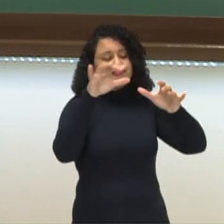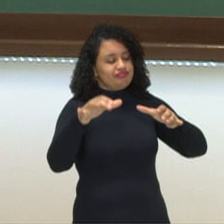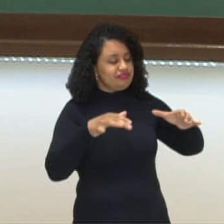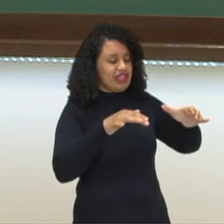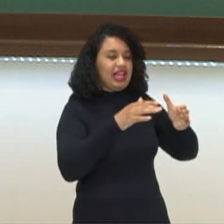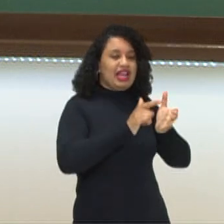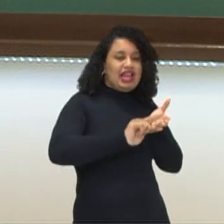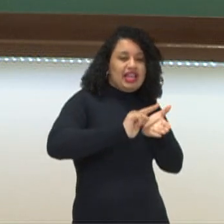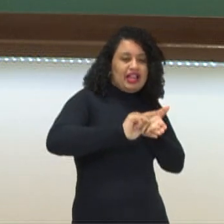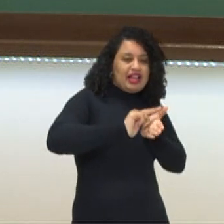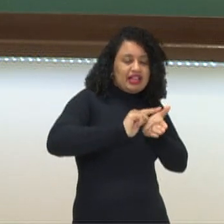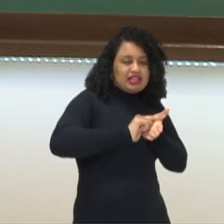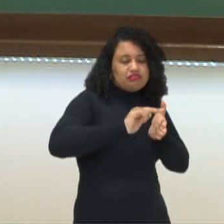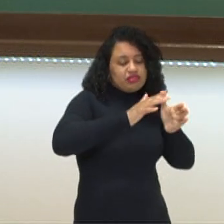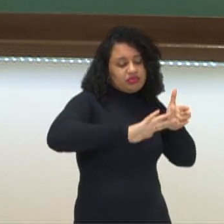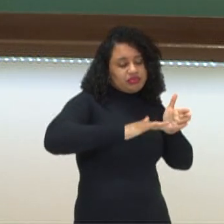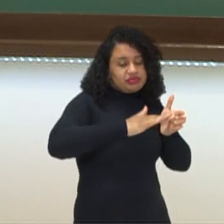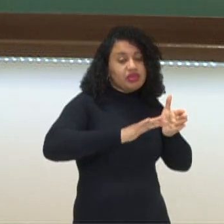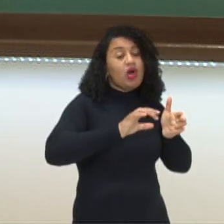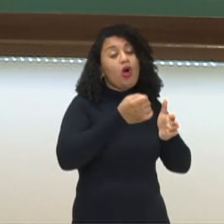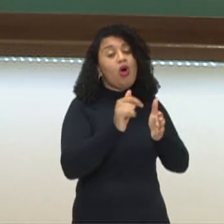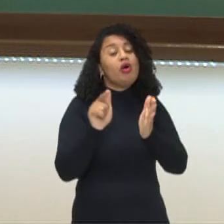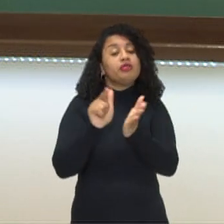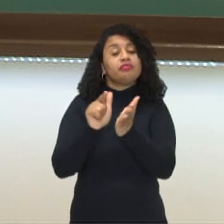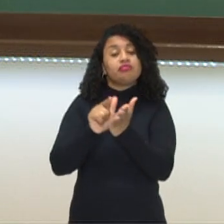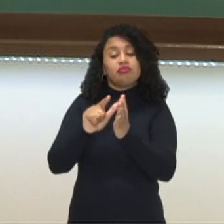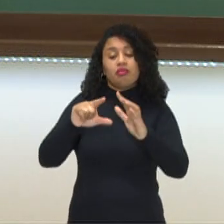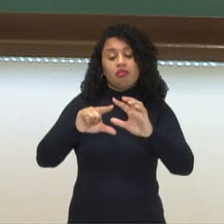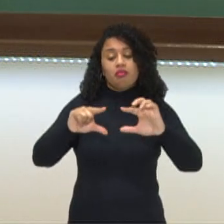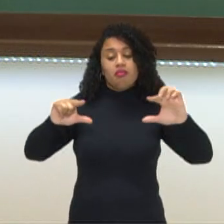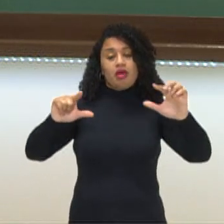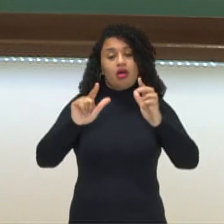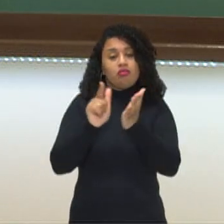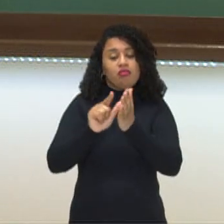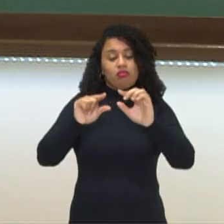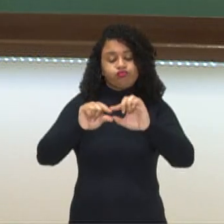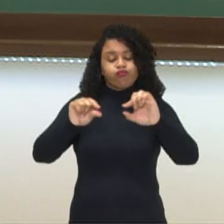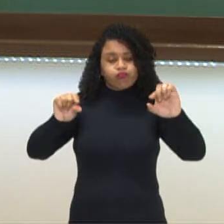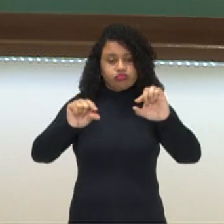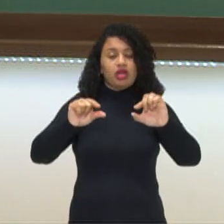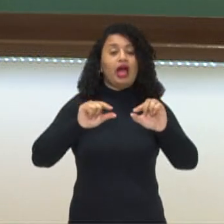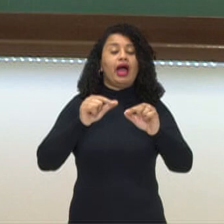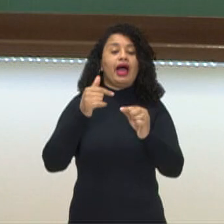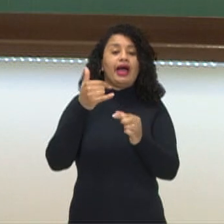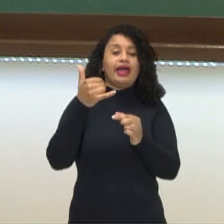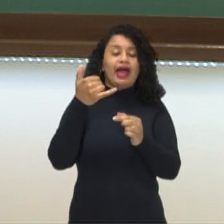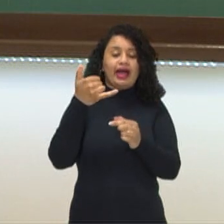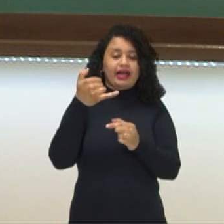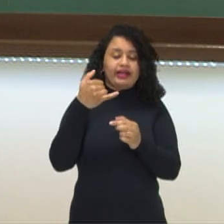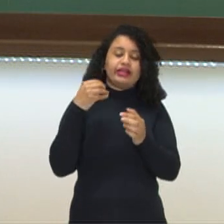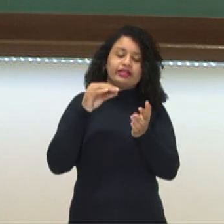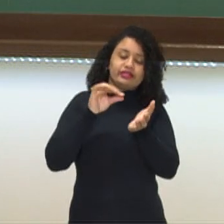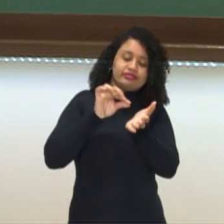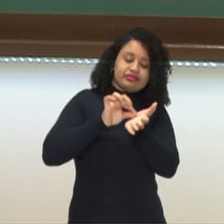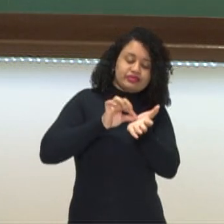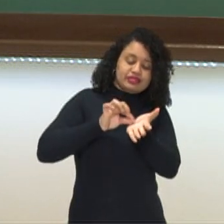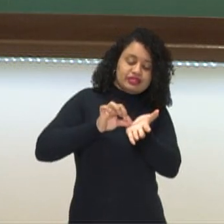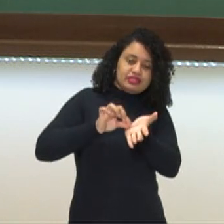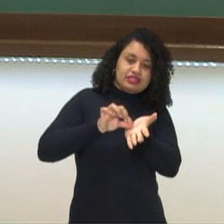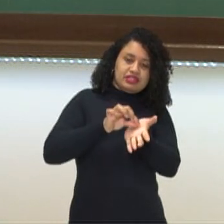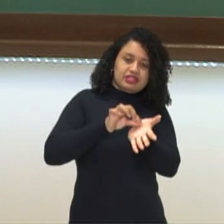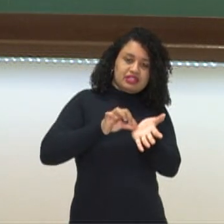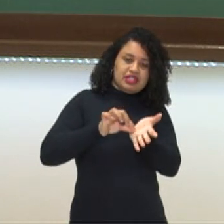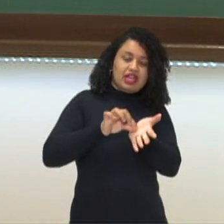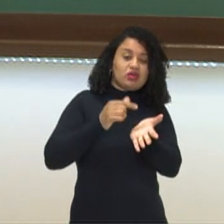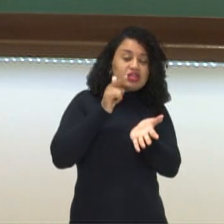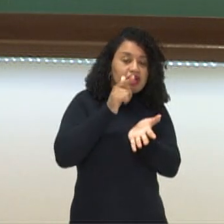lava bem, utiliza essa bandejinha, ou um pedaço de papelão. E aí, com a tampa da caneta, vocês podem fazer com que esse desenho fique